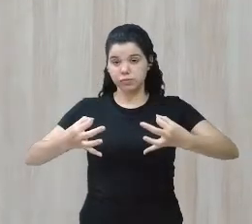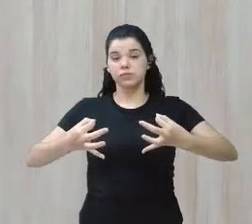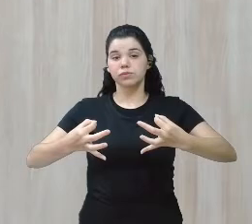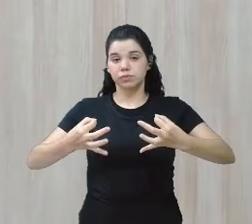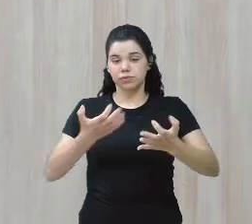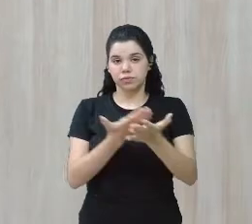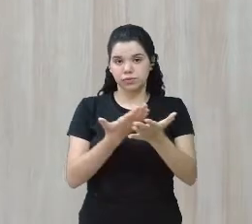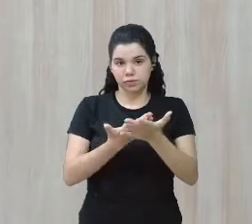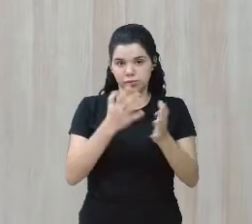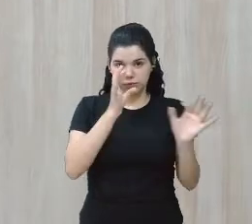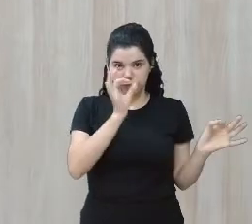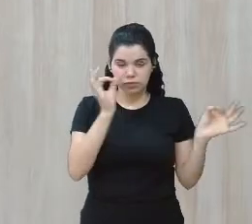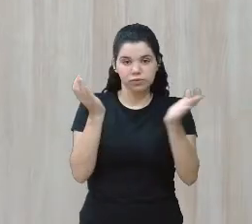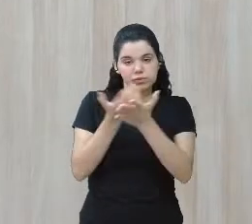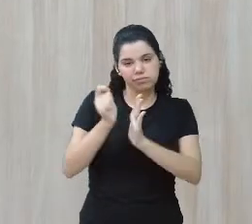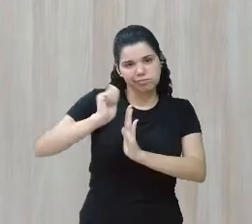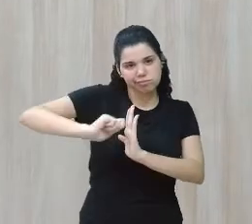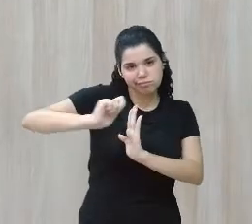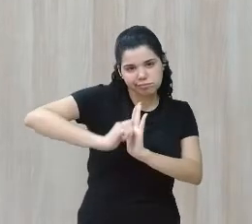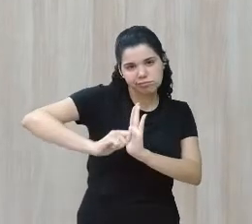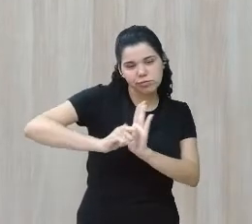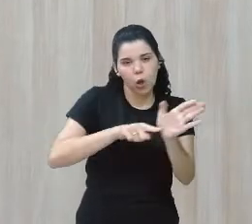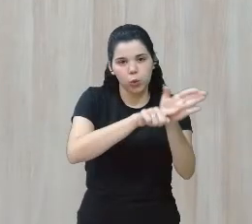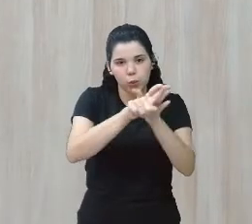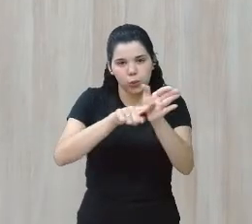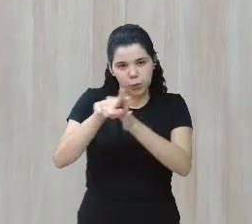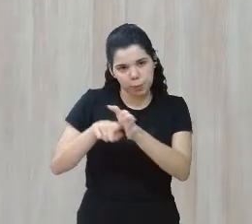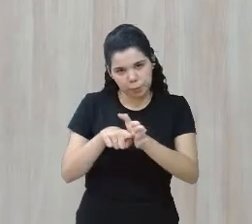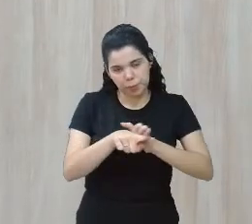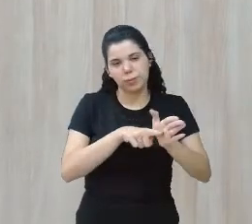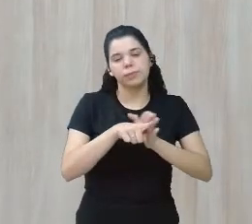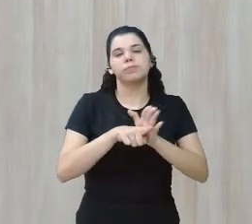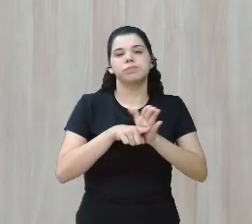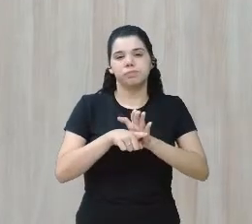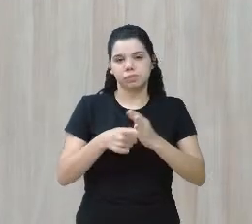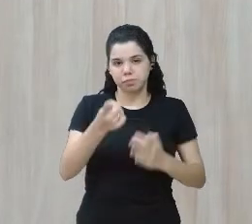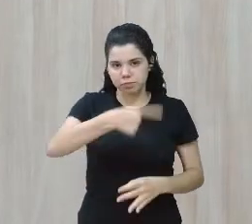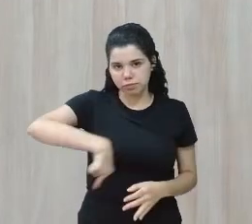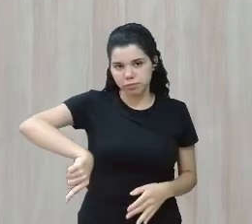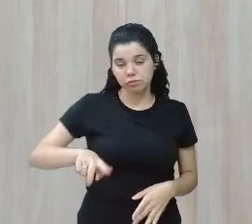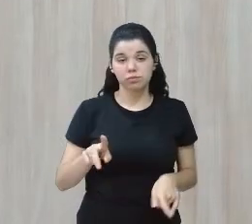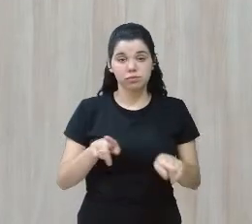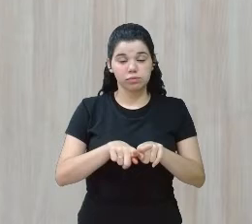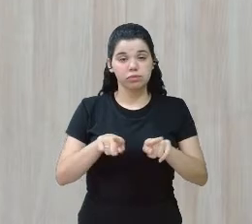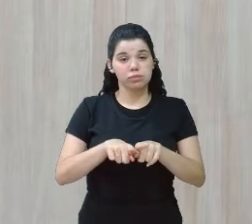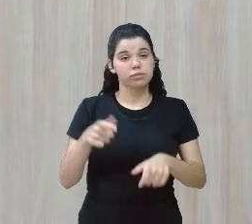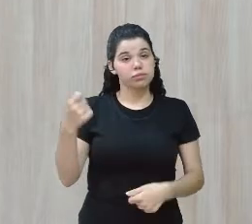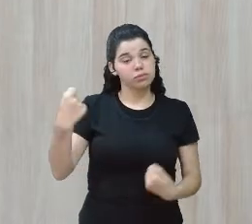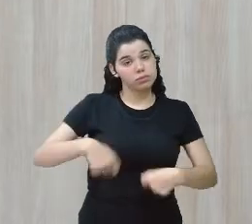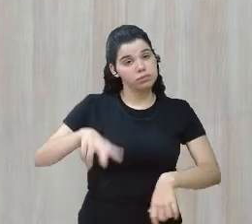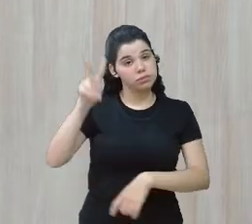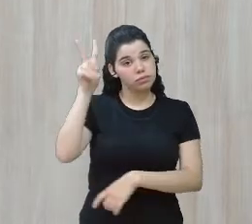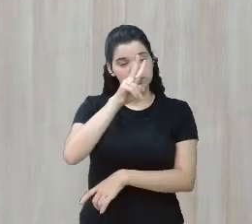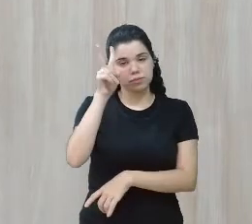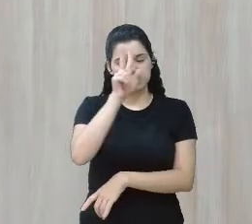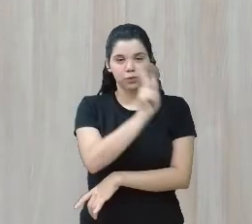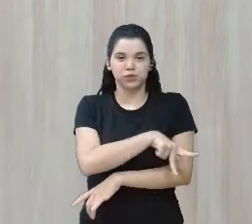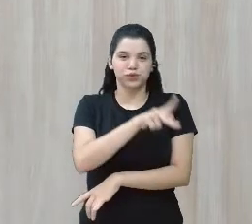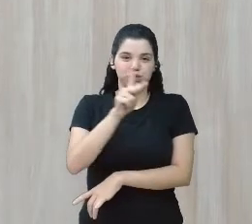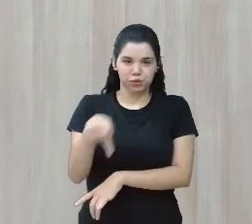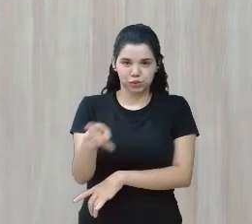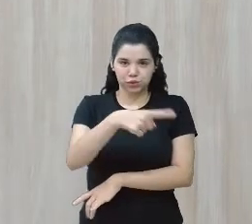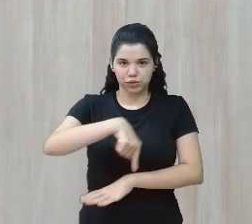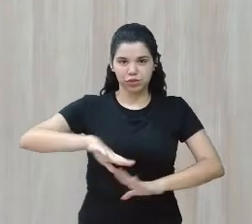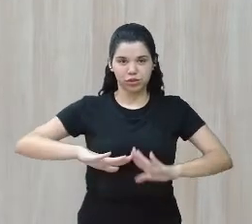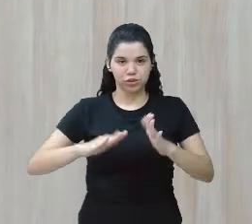as nossas aulas, anotem aí, pesquise mais com vocês. Lembre-se do professor de vocês da escola,